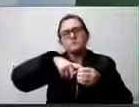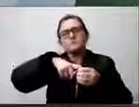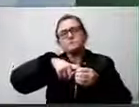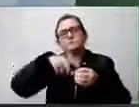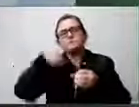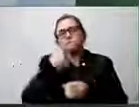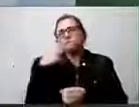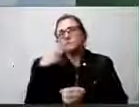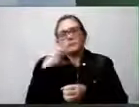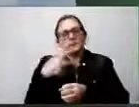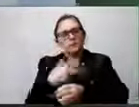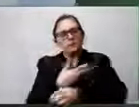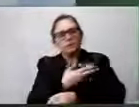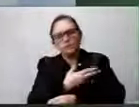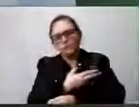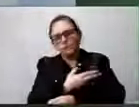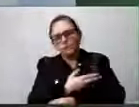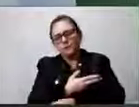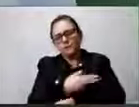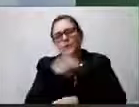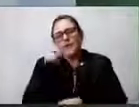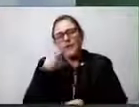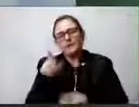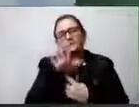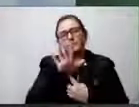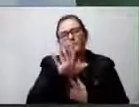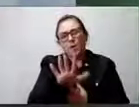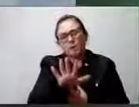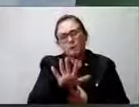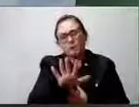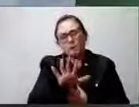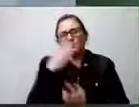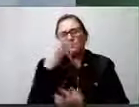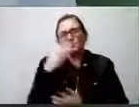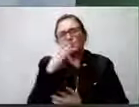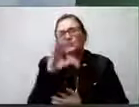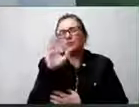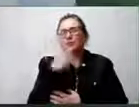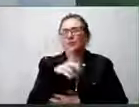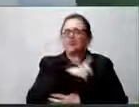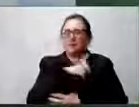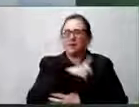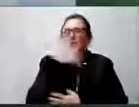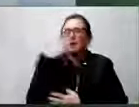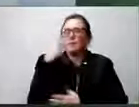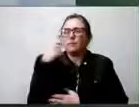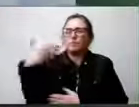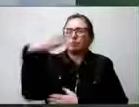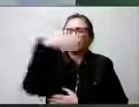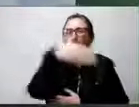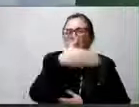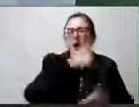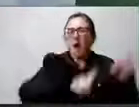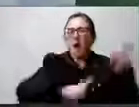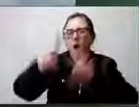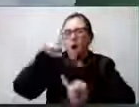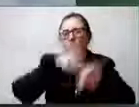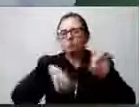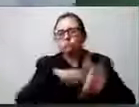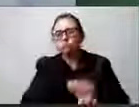na região da coluna. Então, essas evidências científicas, elas já existem, elas precisam chegar de alguma forma ou de muitas